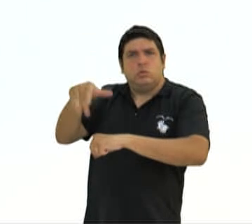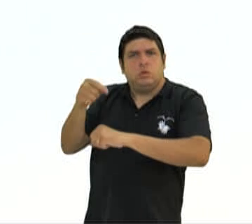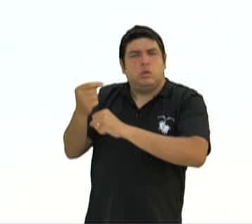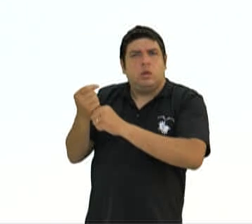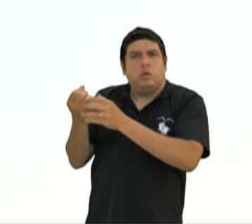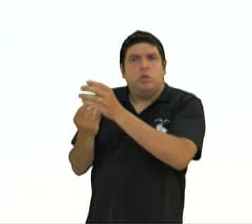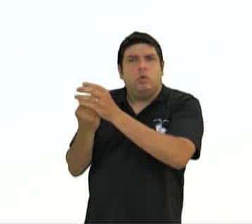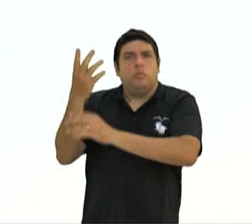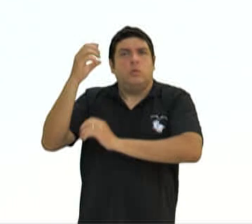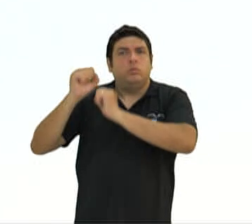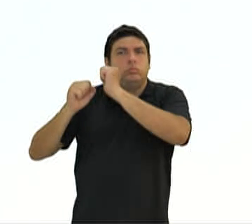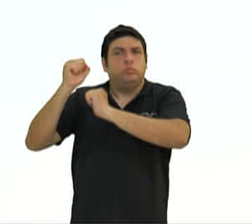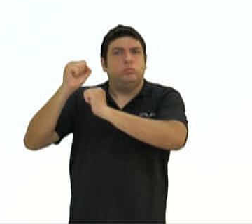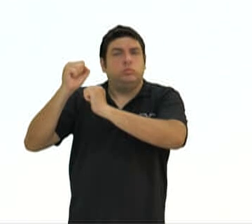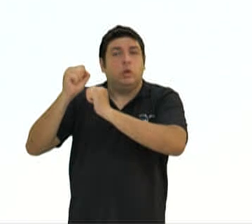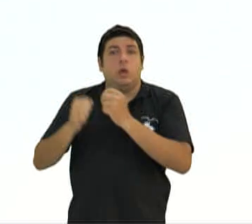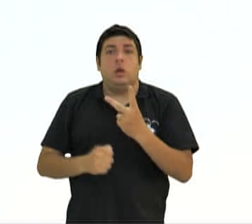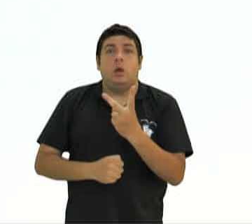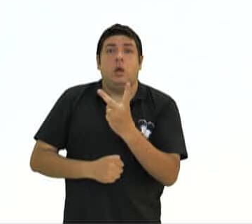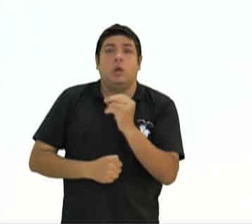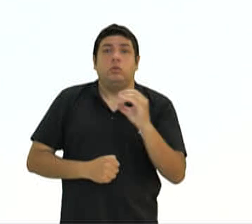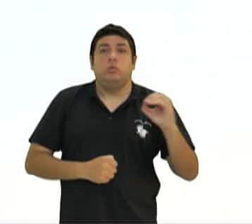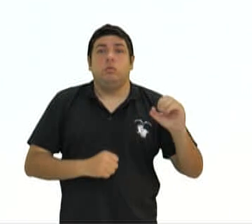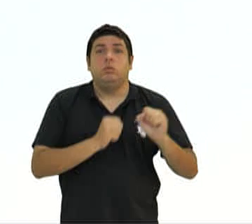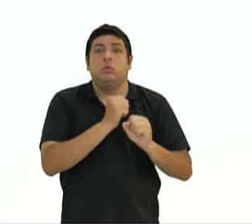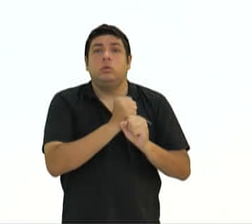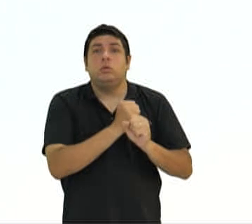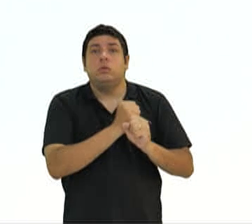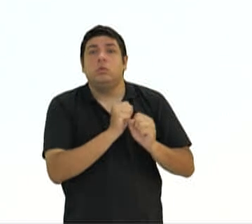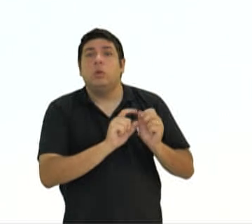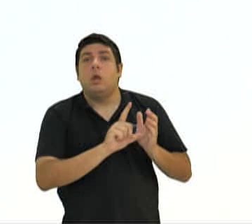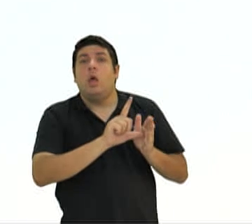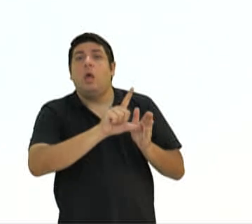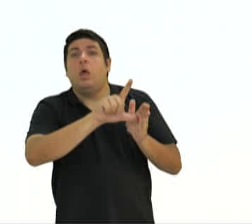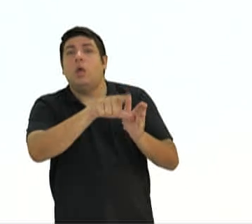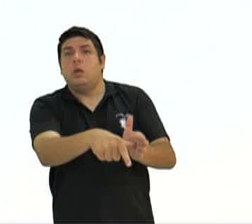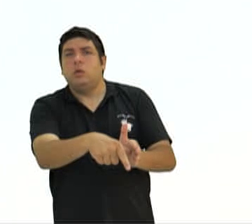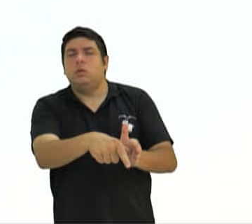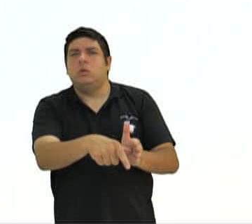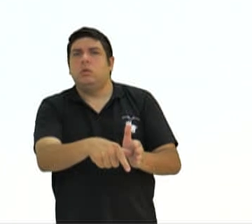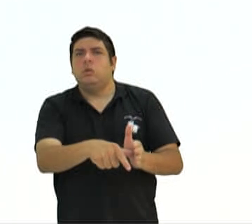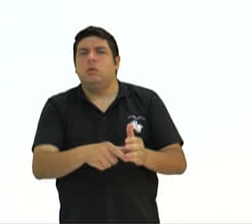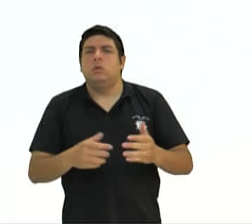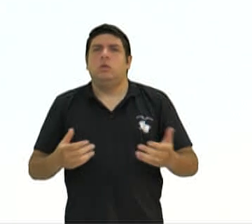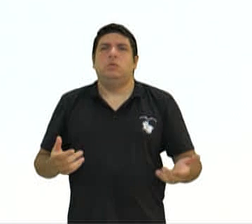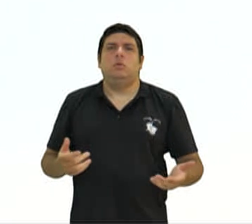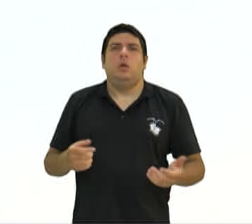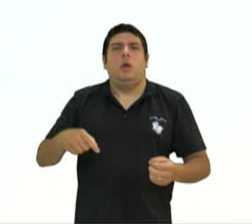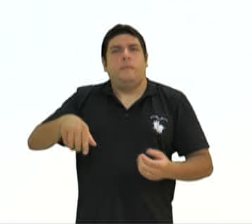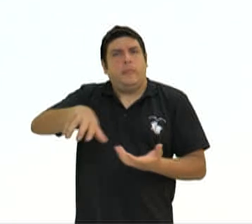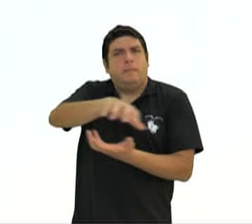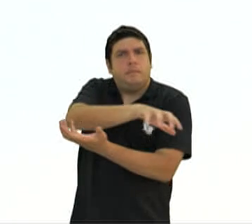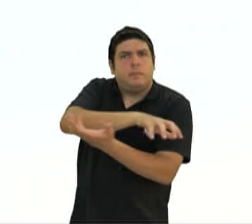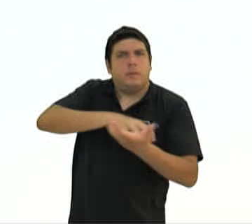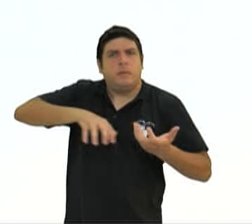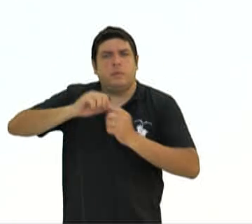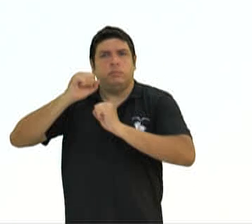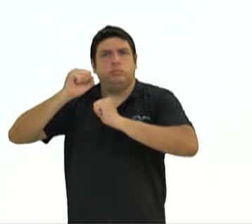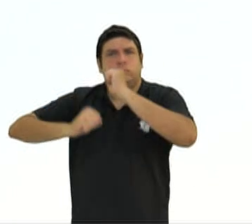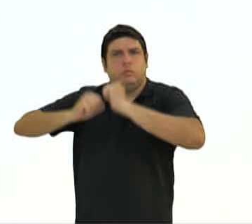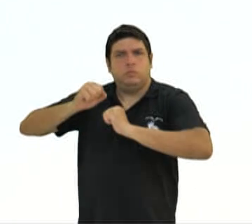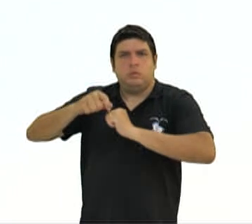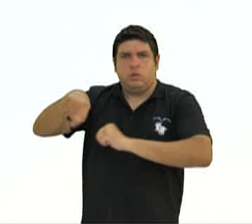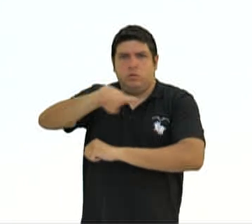que países da Europa tinham se industrializado, da chamada Revolução Industrial, que vocês vão estudar no 8º, 9º